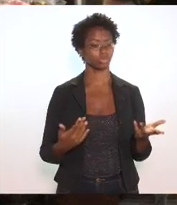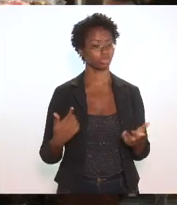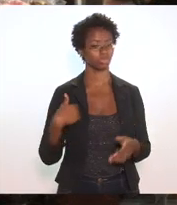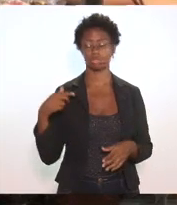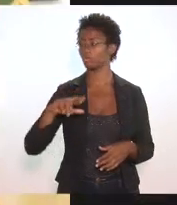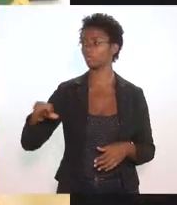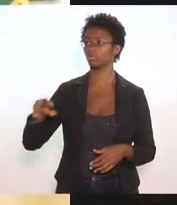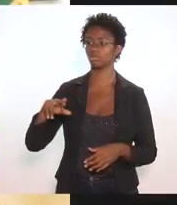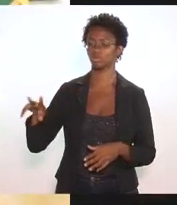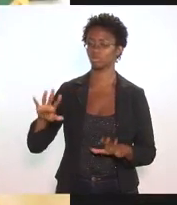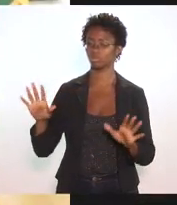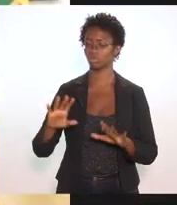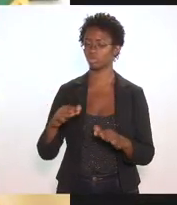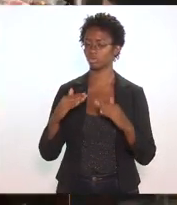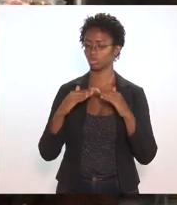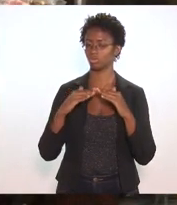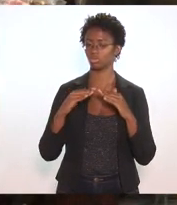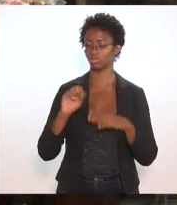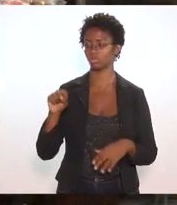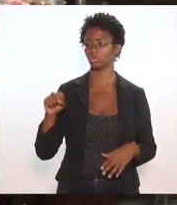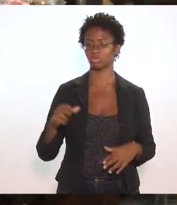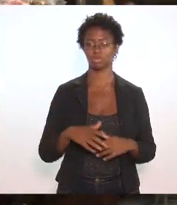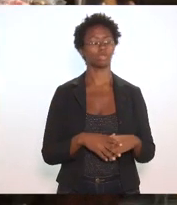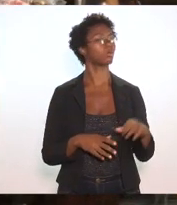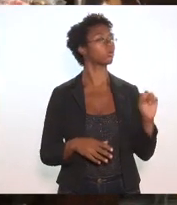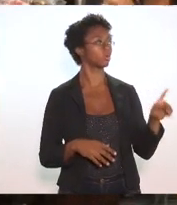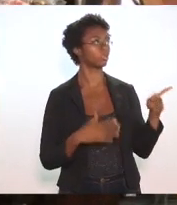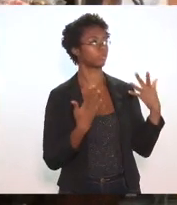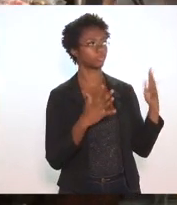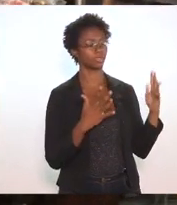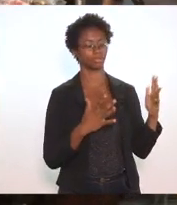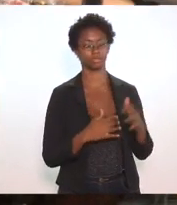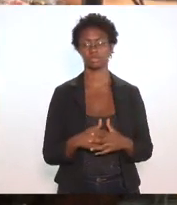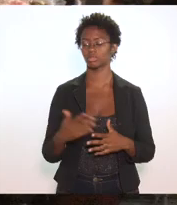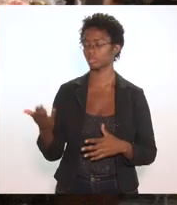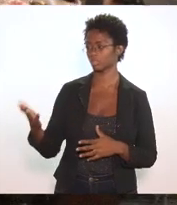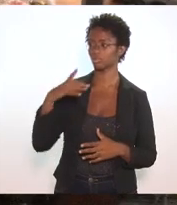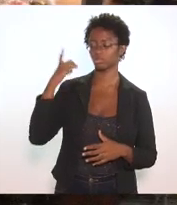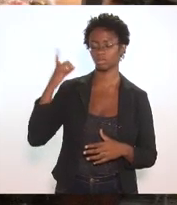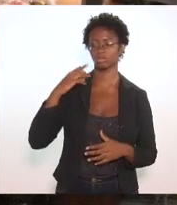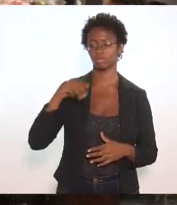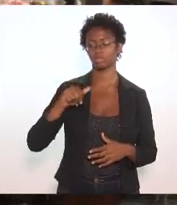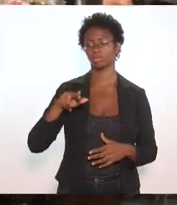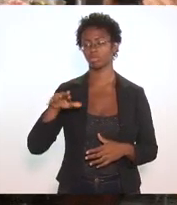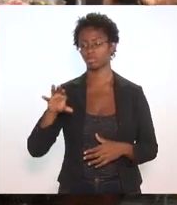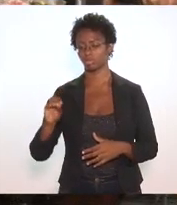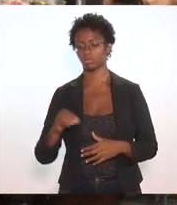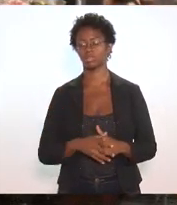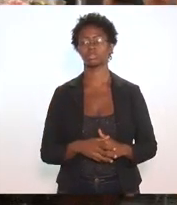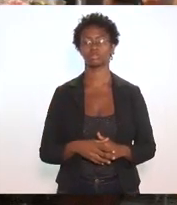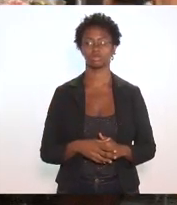presidente. Voto sim. Ok. Parabéns. Então, deputado Márcio, por favor.